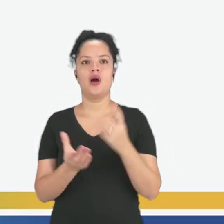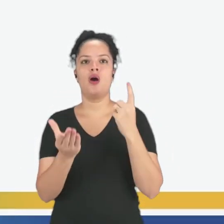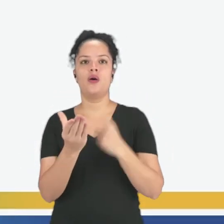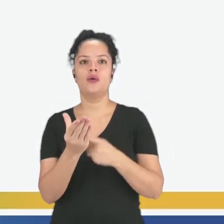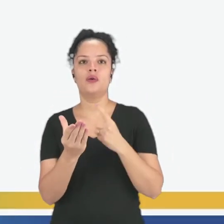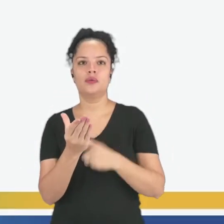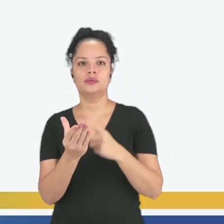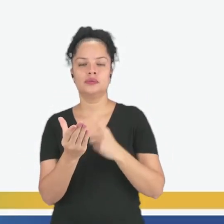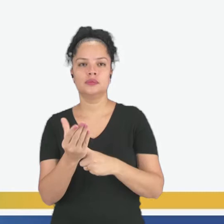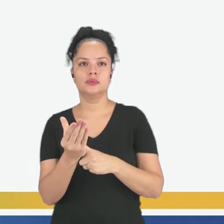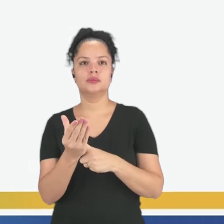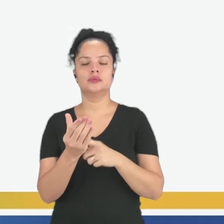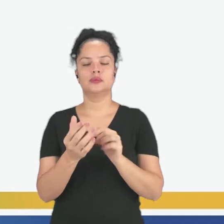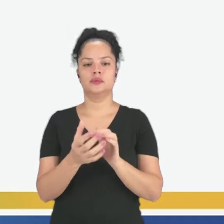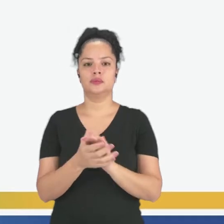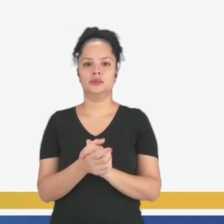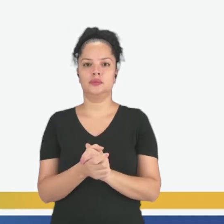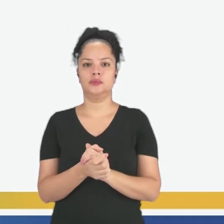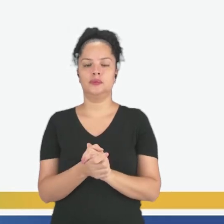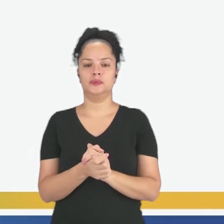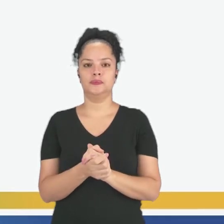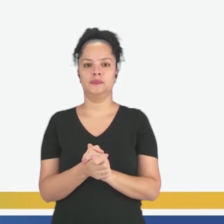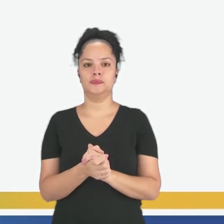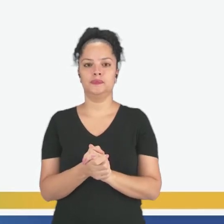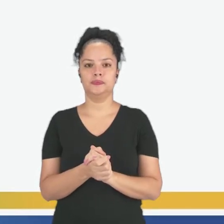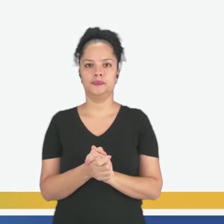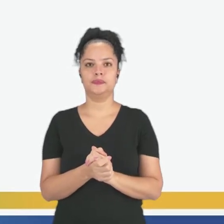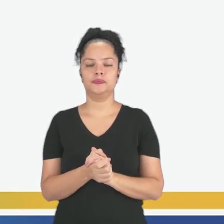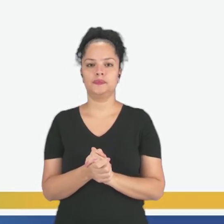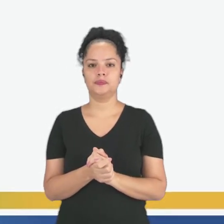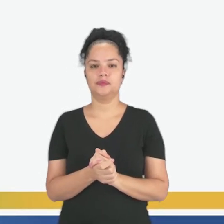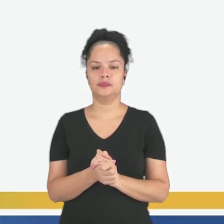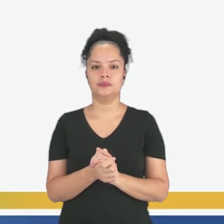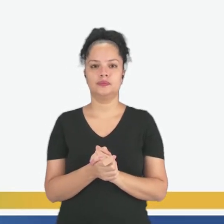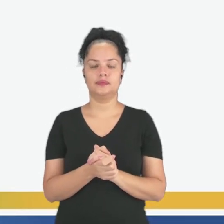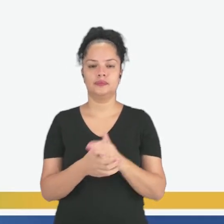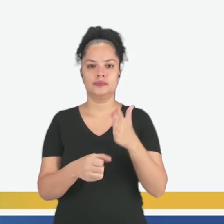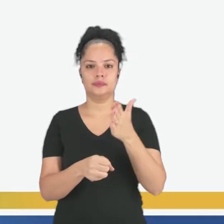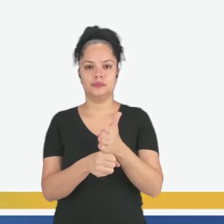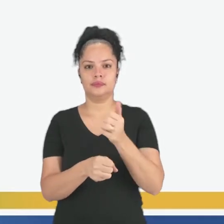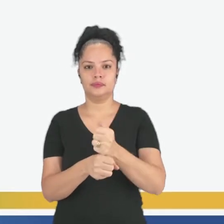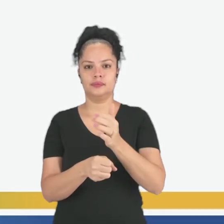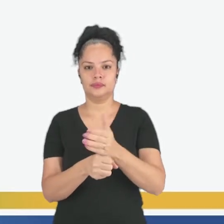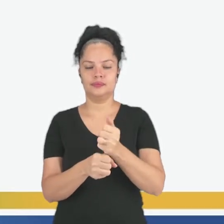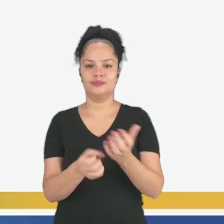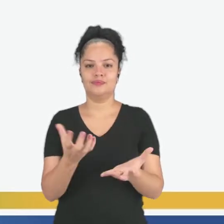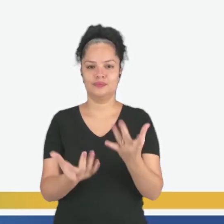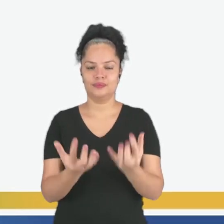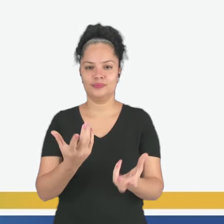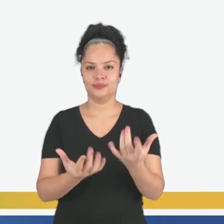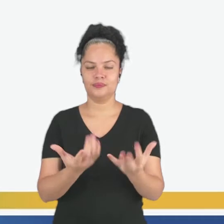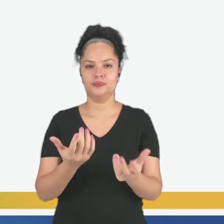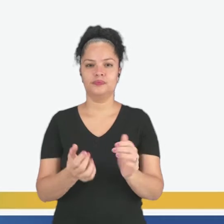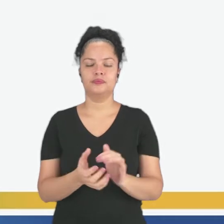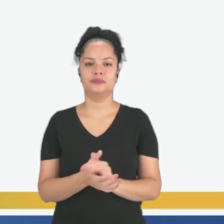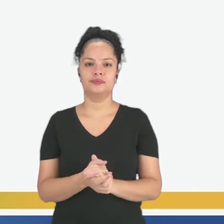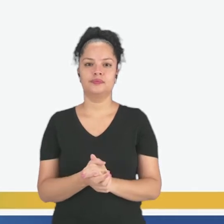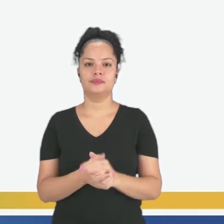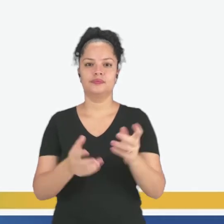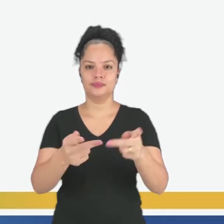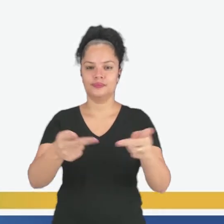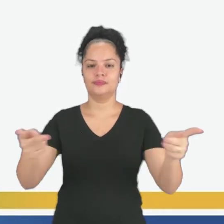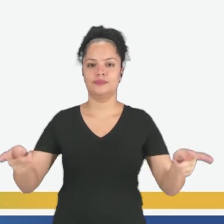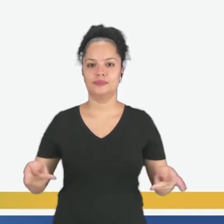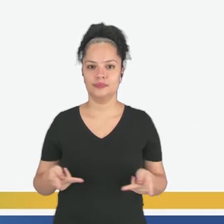hot dog, nós temos aí uma tradução para o português, que é o cachorro quente, french fries, batata frita,